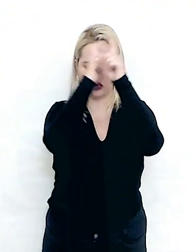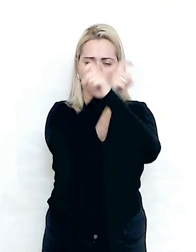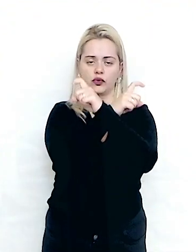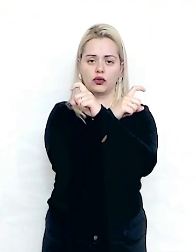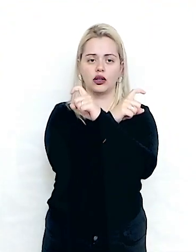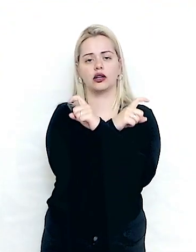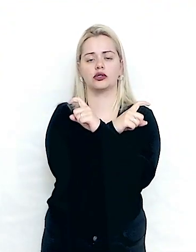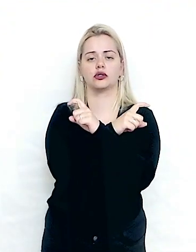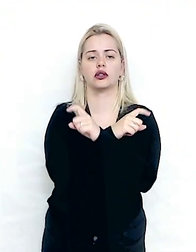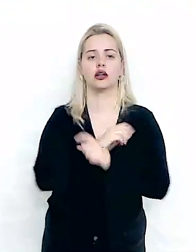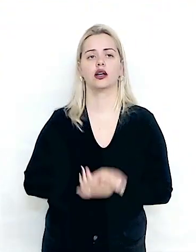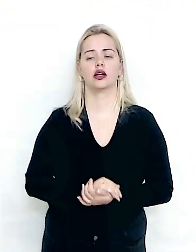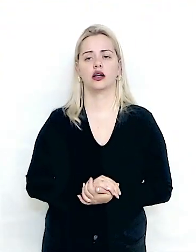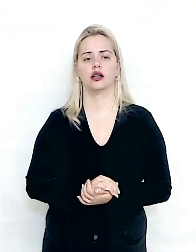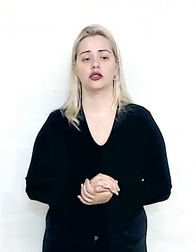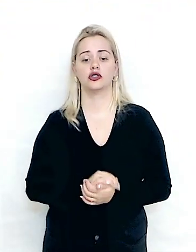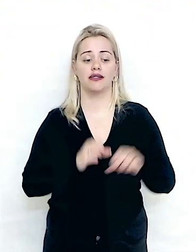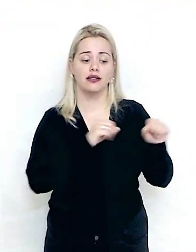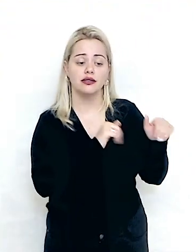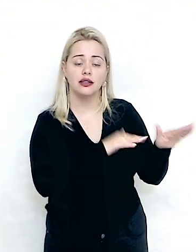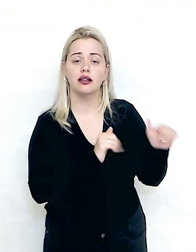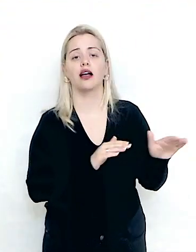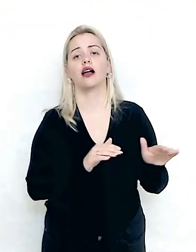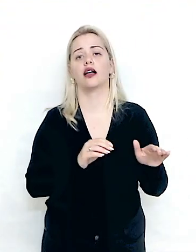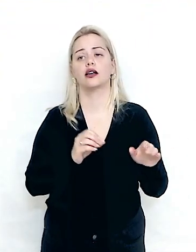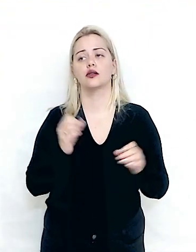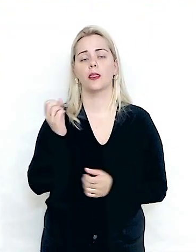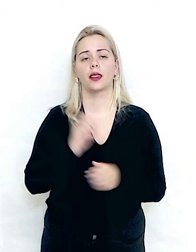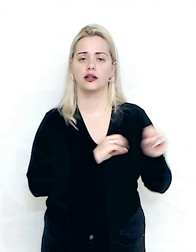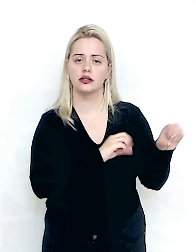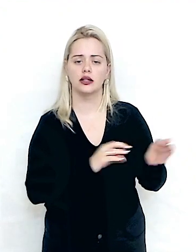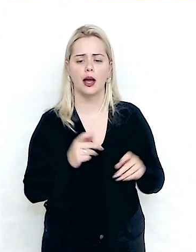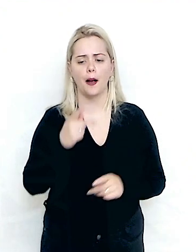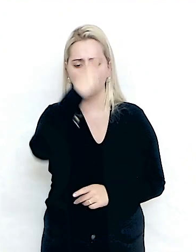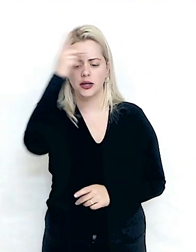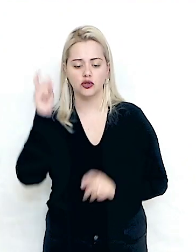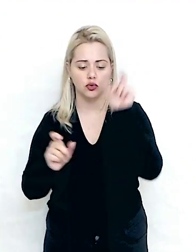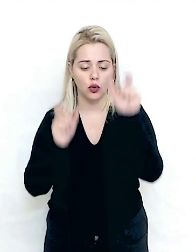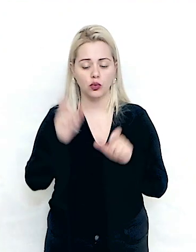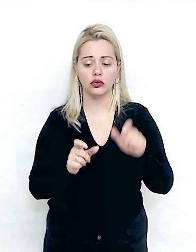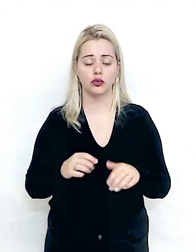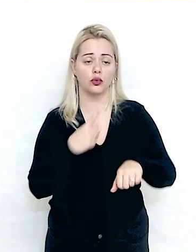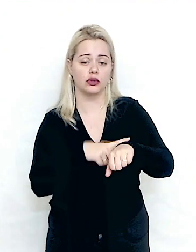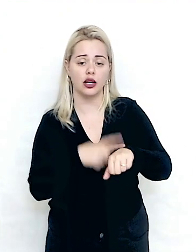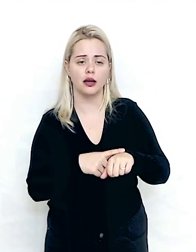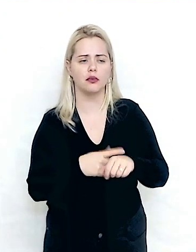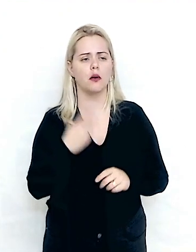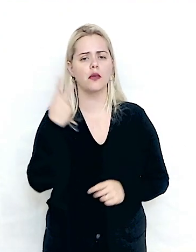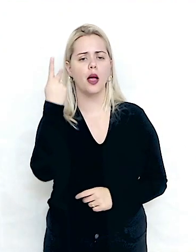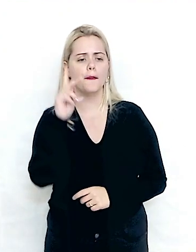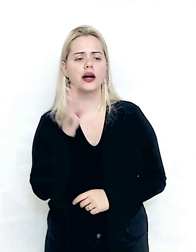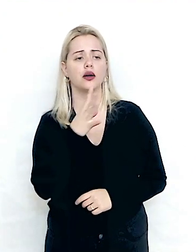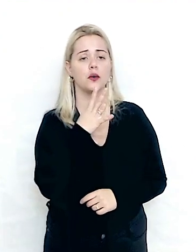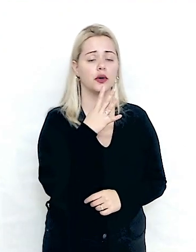de aproximar essas pessoas, você pode utilizar esse tempo, e nós estamos fazendo isso, para conhecer as características de